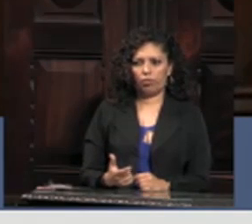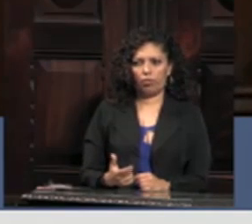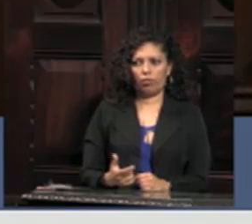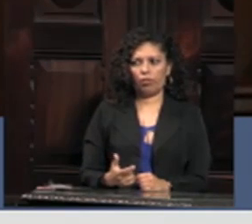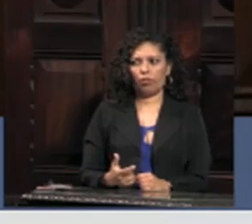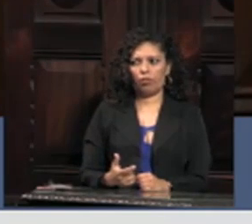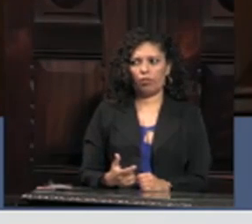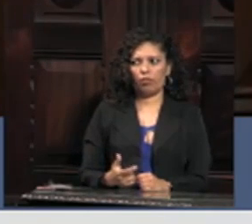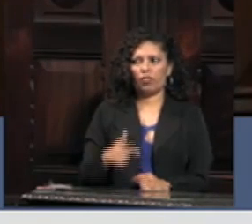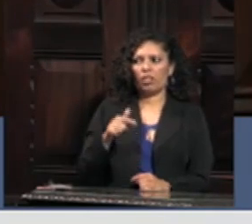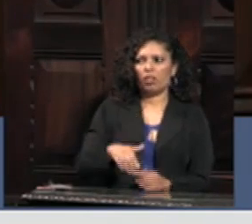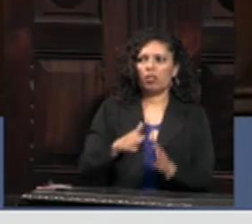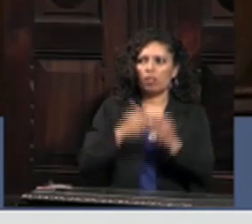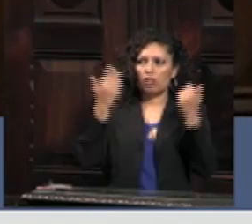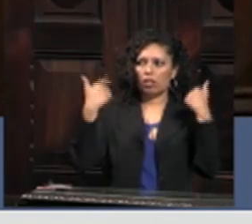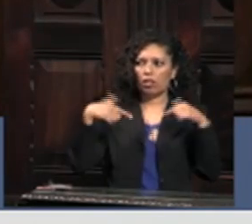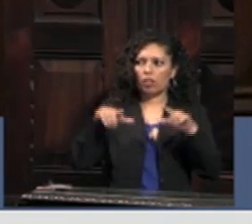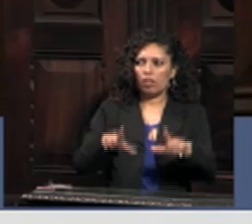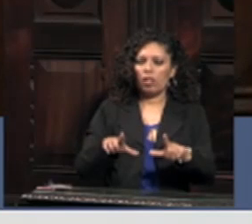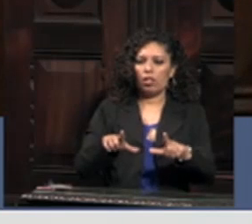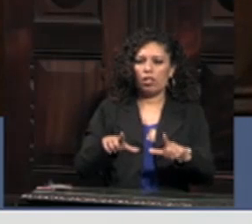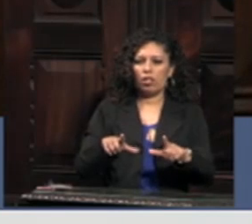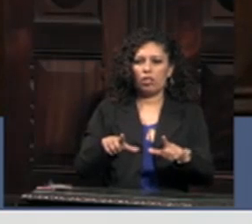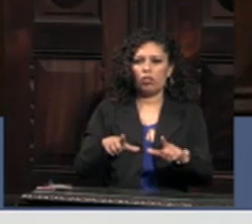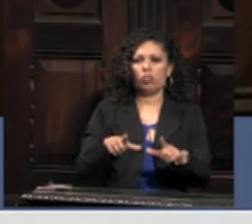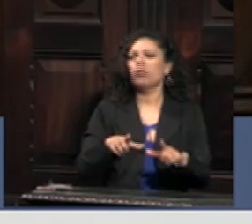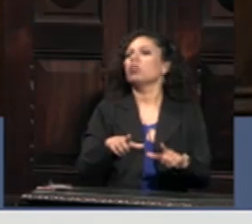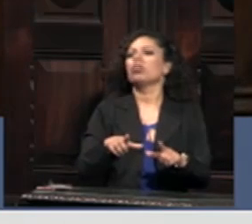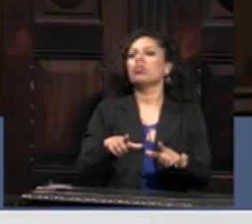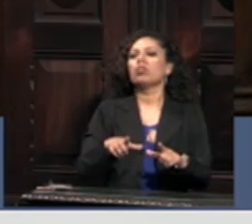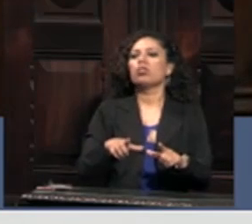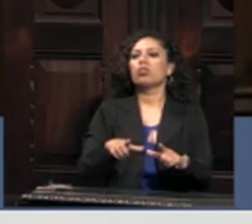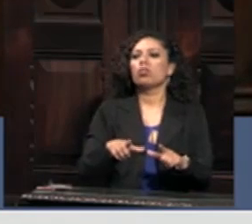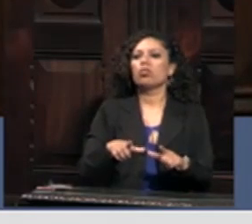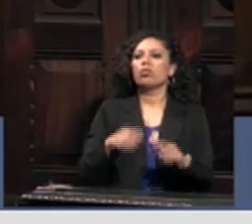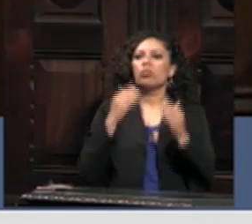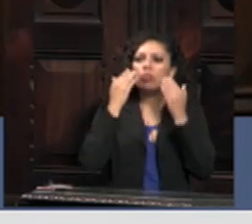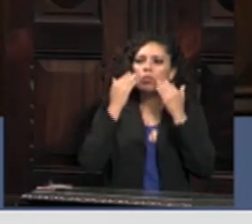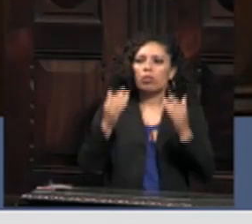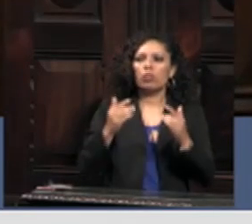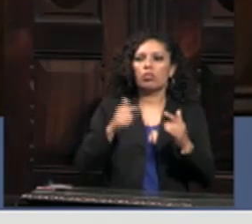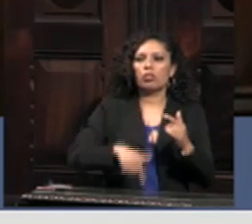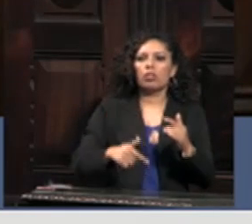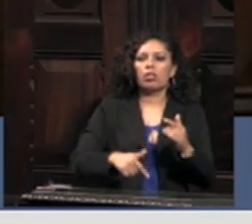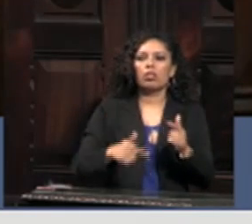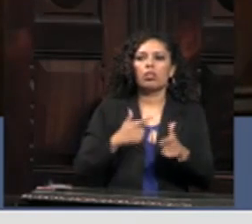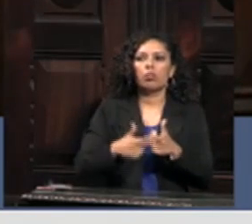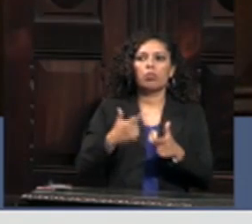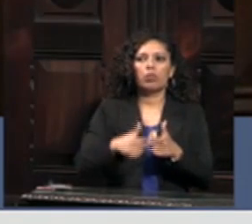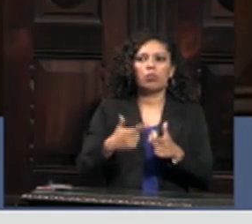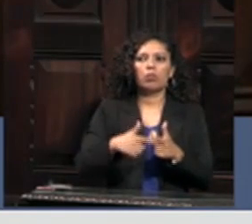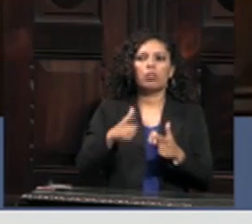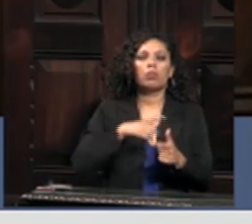Sabidamente, por essa casa, o caos da saúde pública